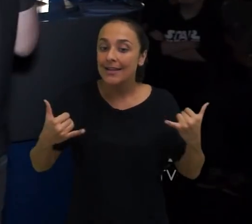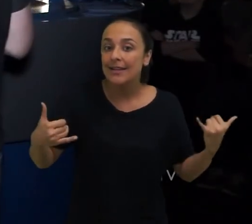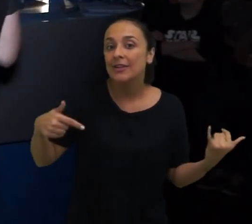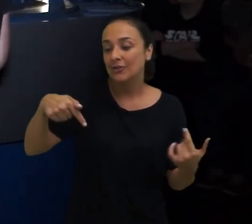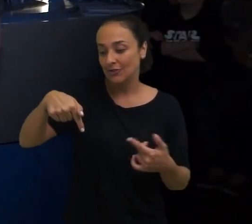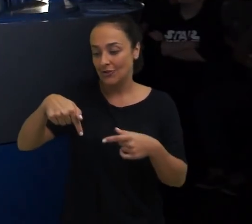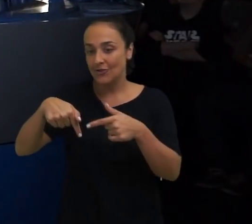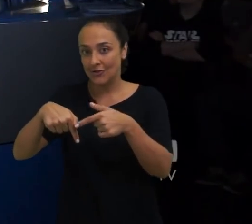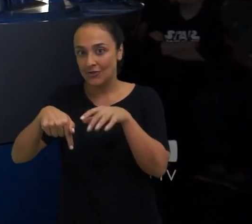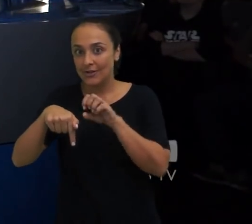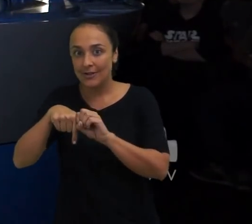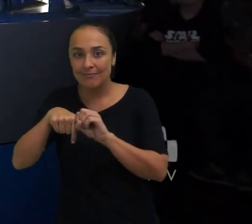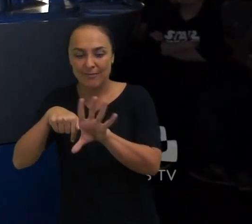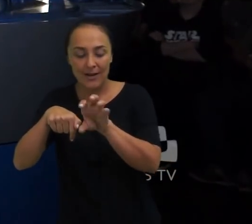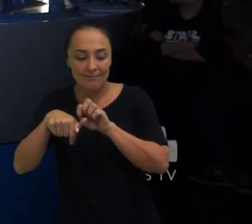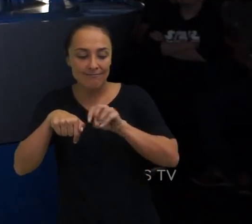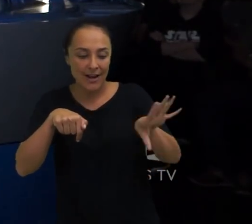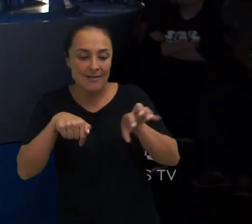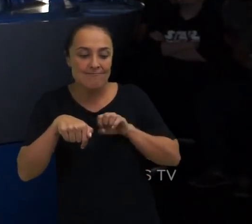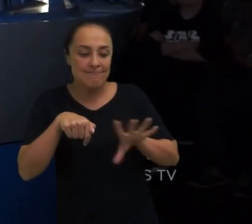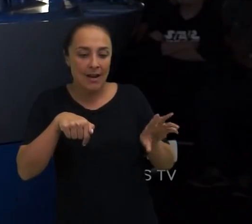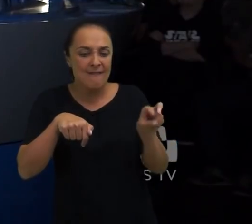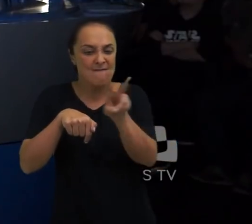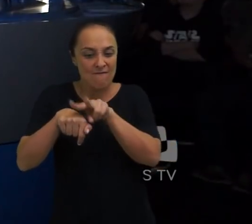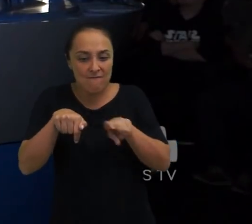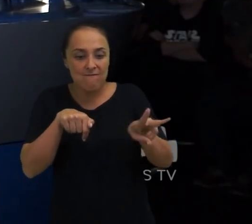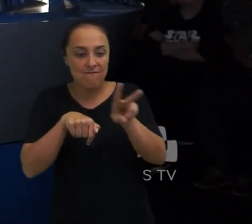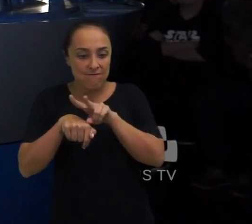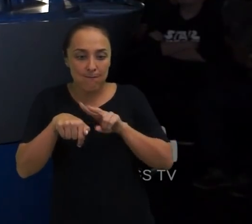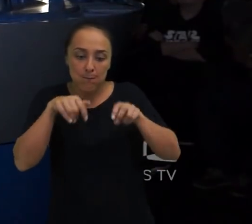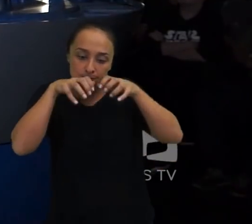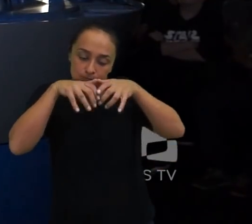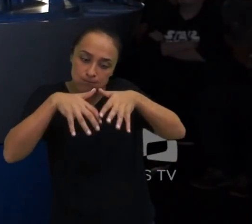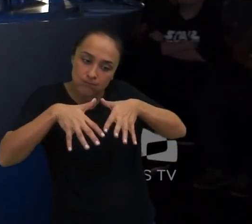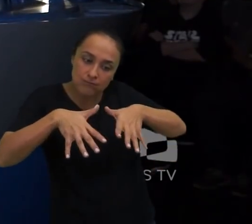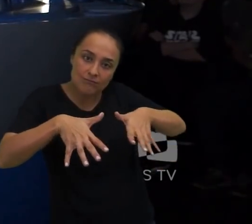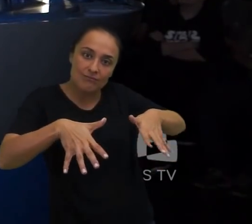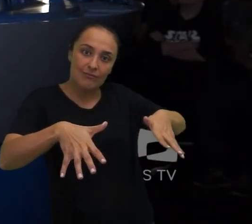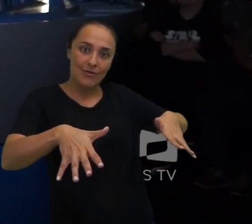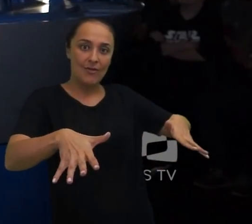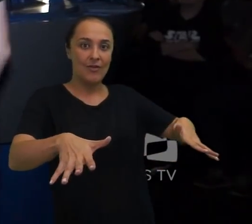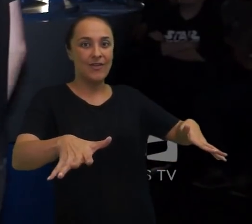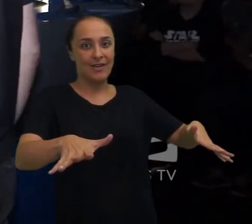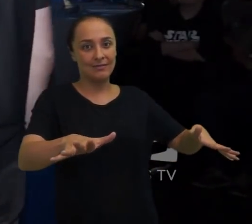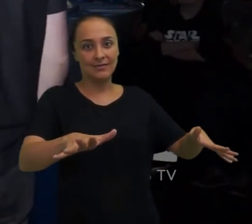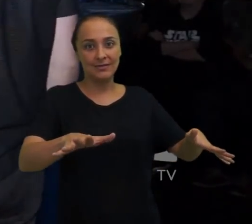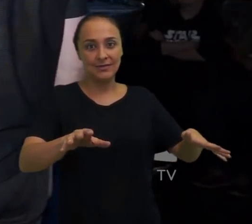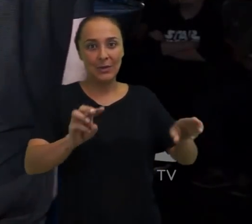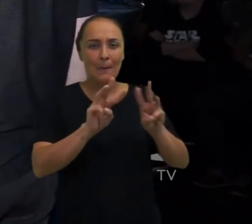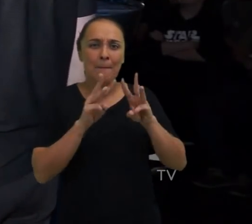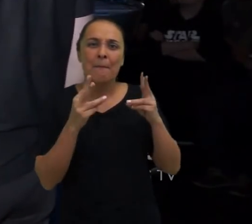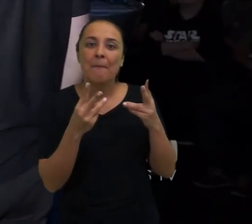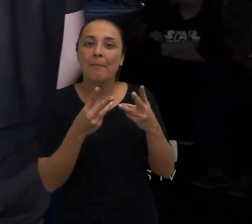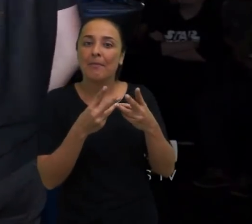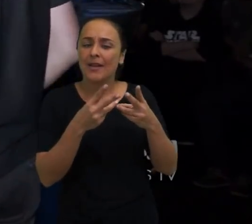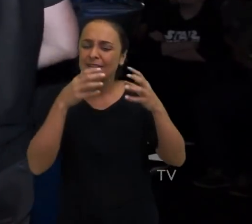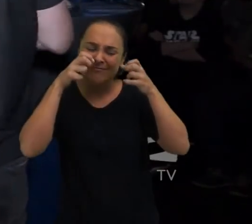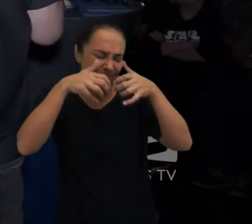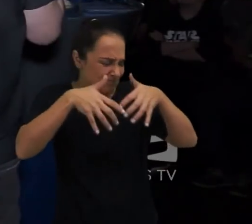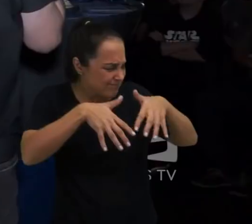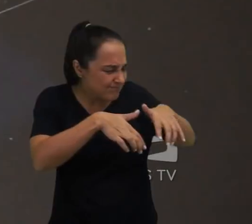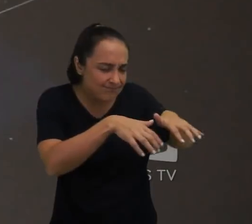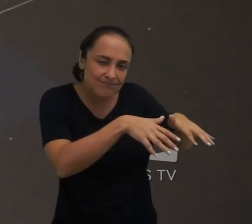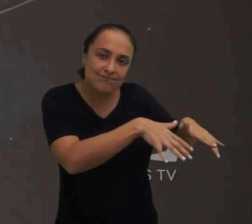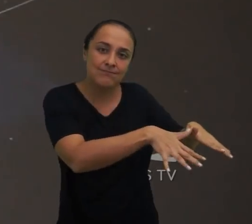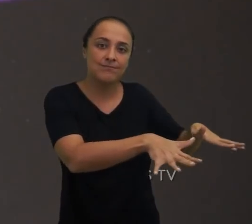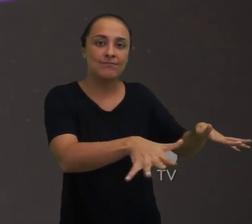e basicamente cessa a formação de novas estrelas nesse quasar. Tá? Então, impede que o quasar